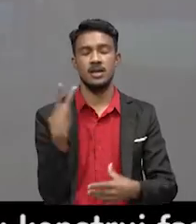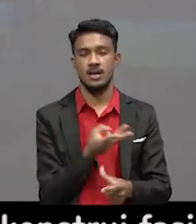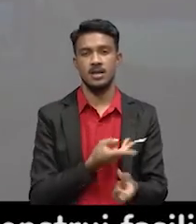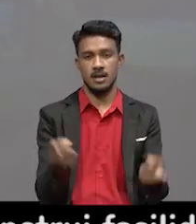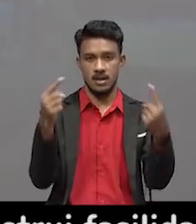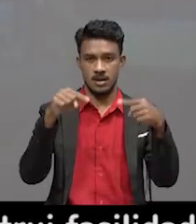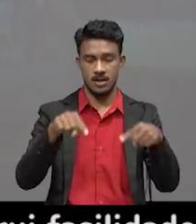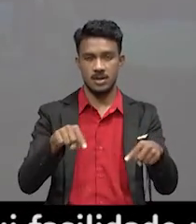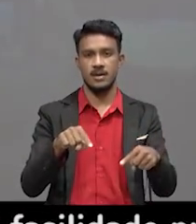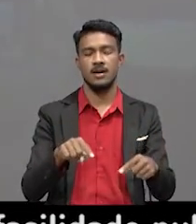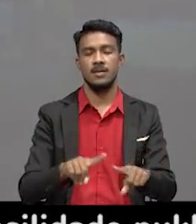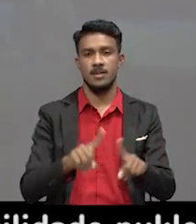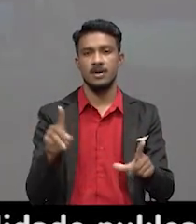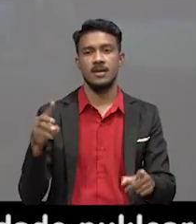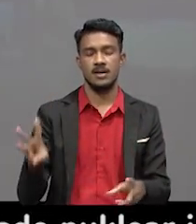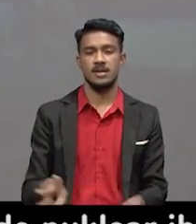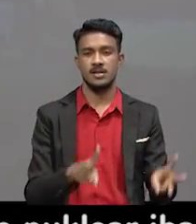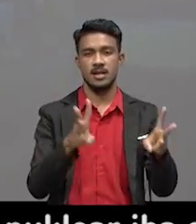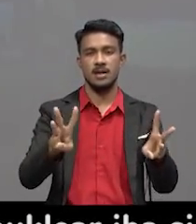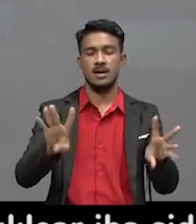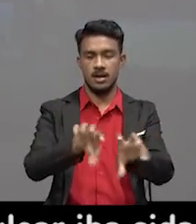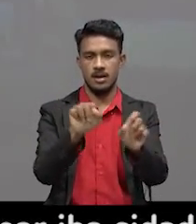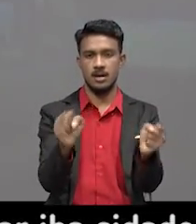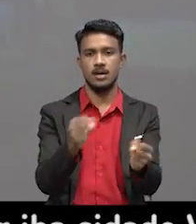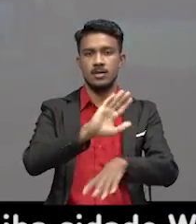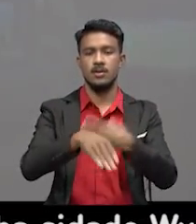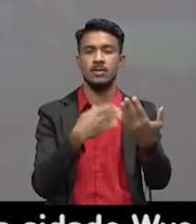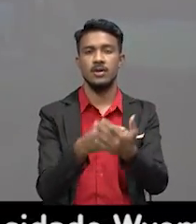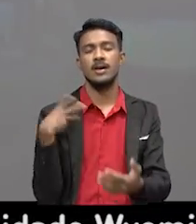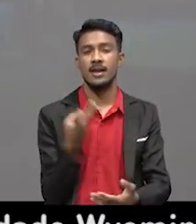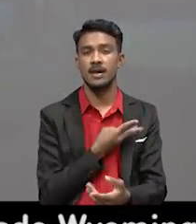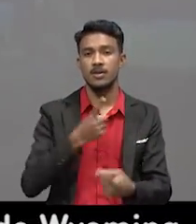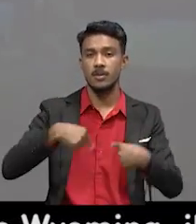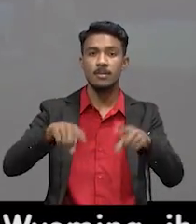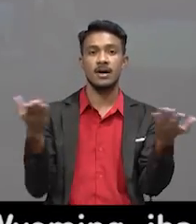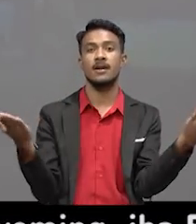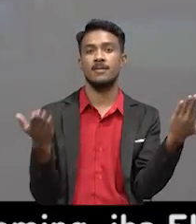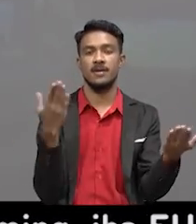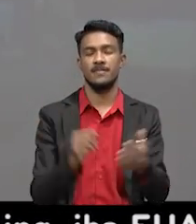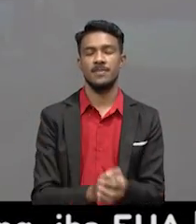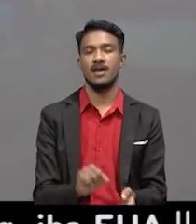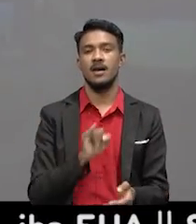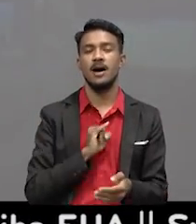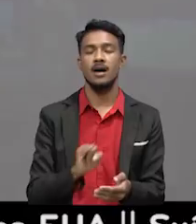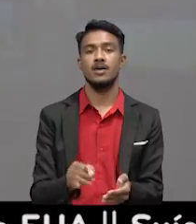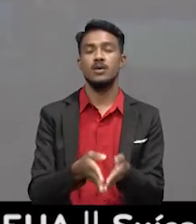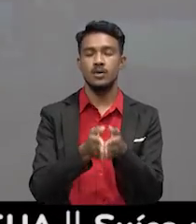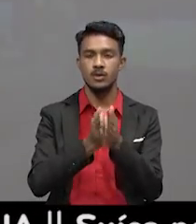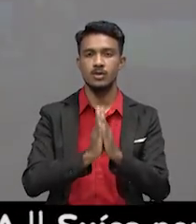roubam. Autoestrada a atroto. E está nem Itatubane bem. A uso para Itatau